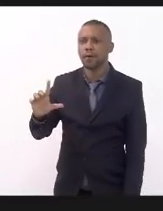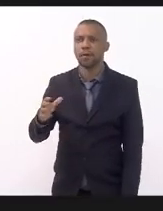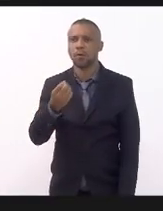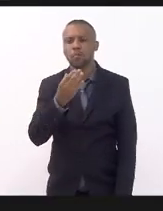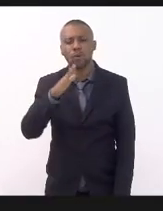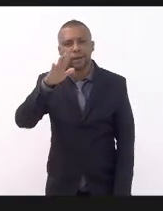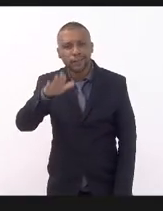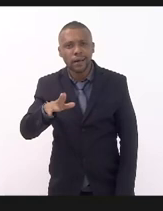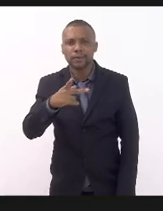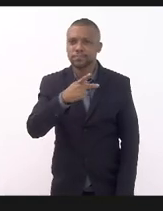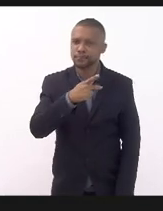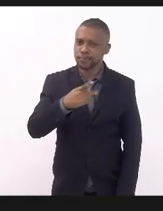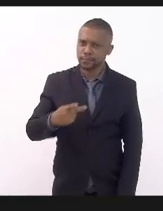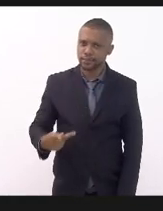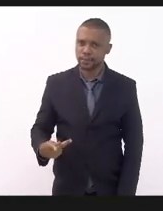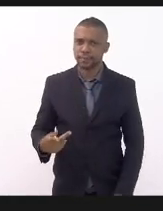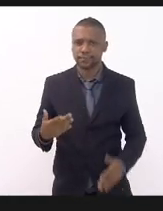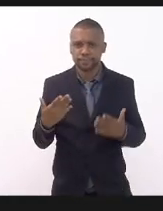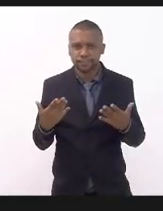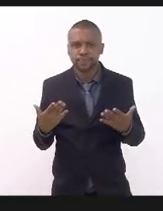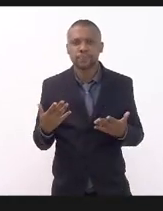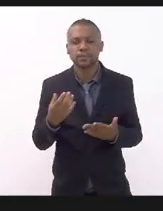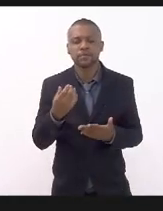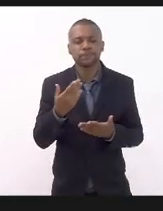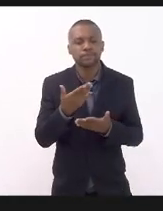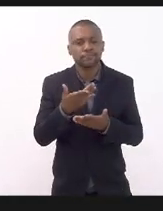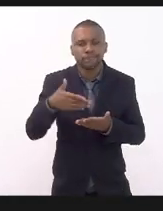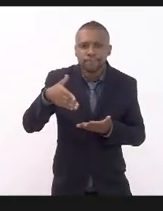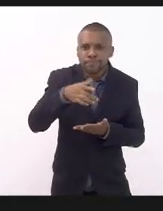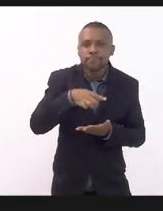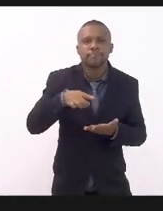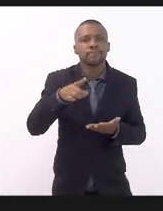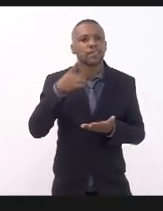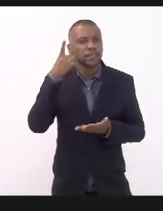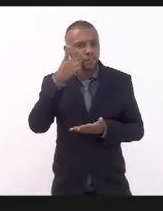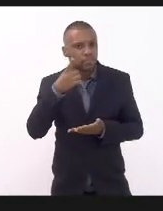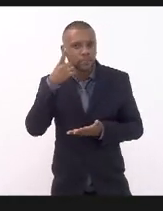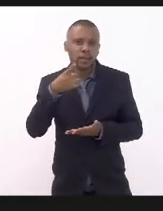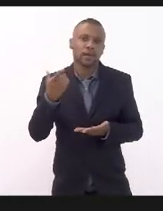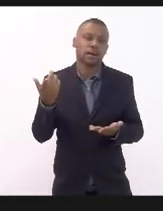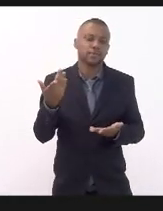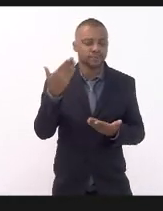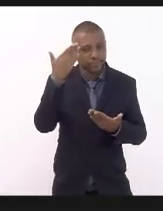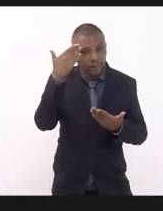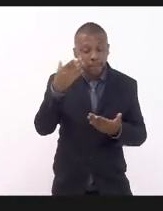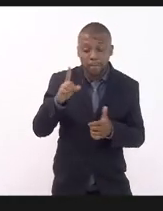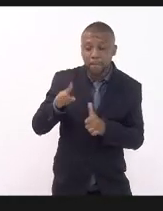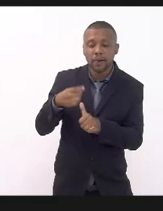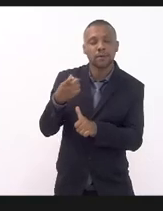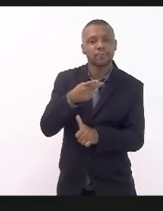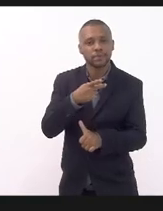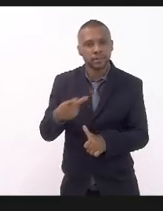Boa tarde, presidente, novos colegas parlamentares, público presente. Primeiro, presidente, eu queria aqui